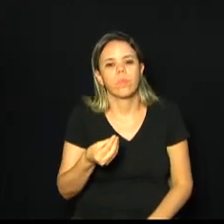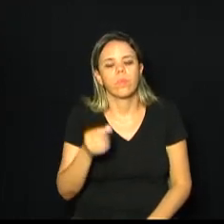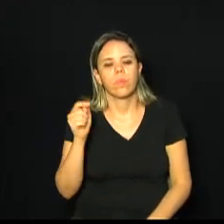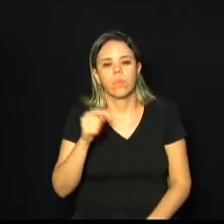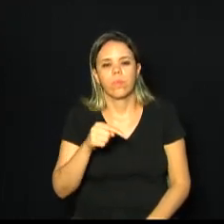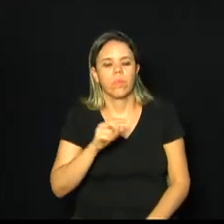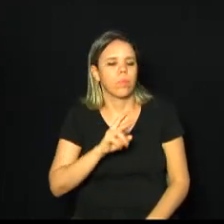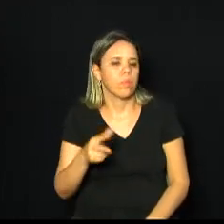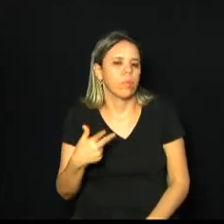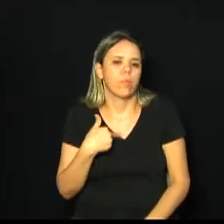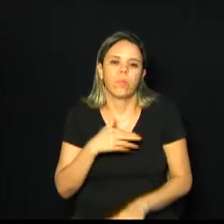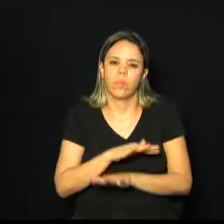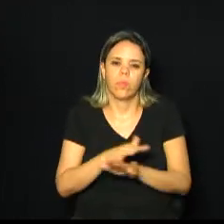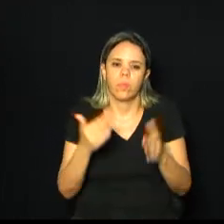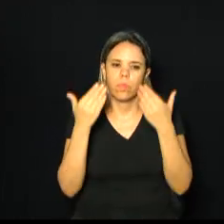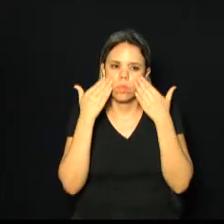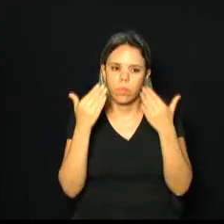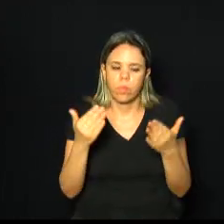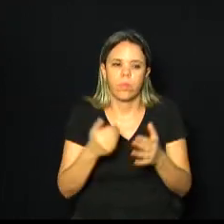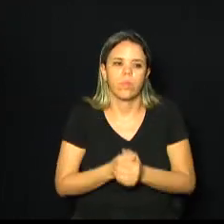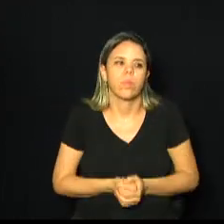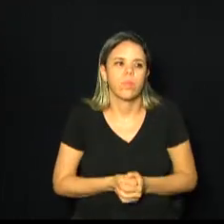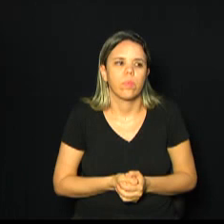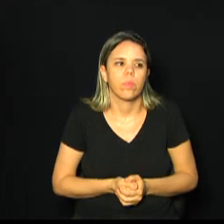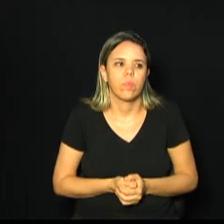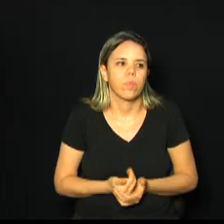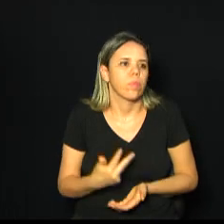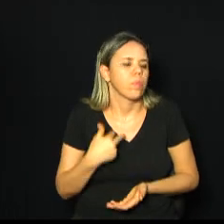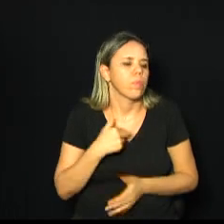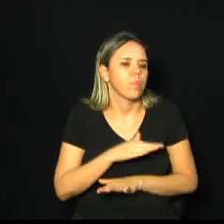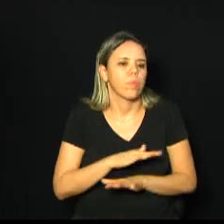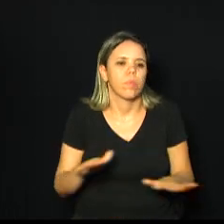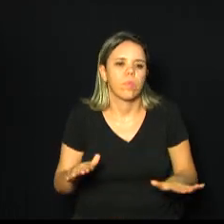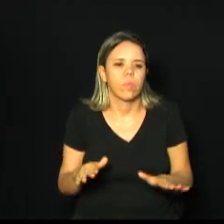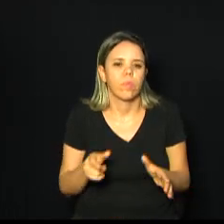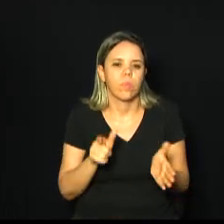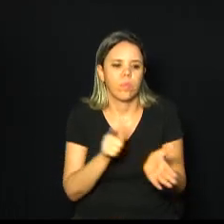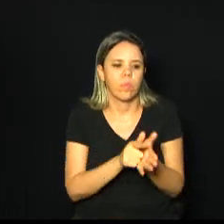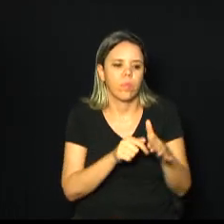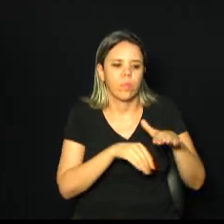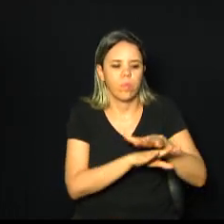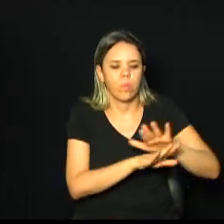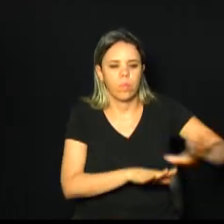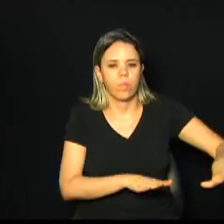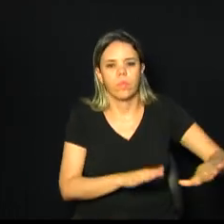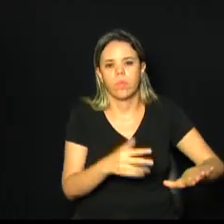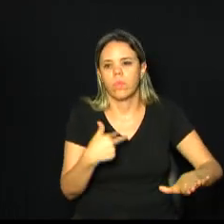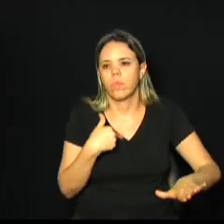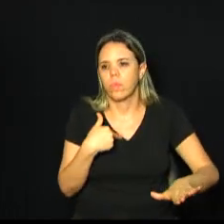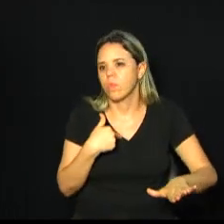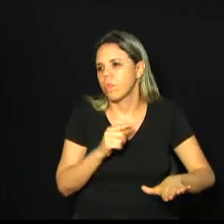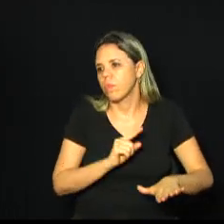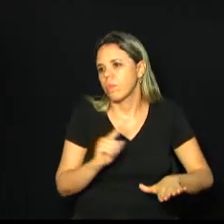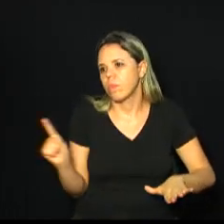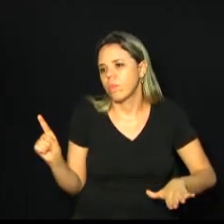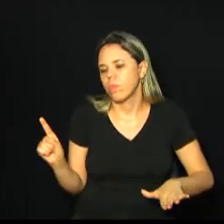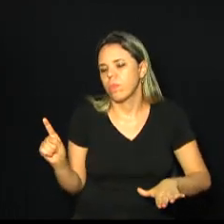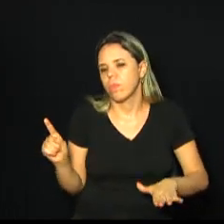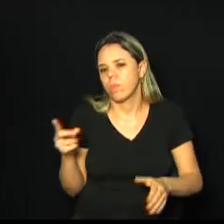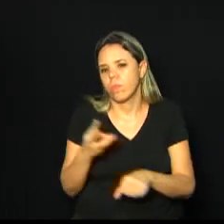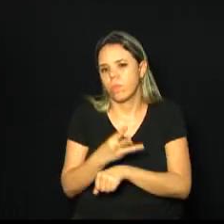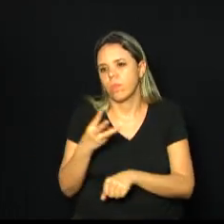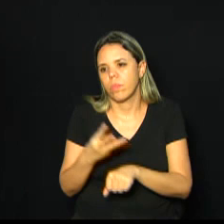aquilo não pode ficar exposto, que eu não posso deixar uma ficha em cima da mesa, que eu não posso ficar com o meu